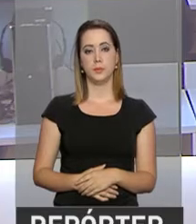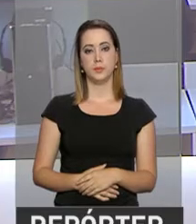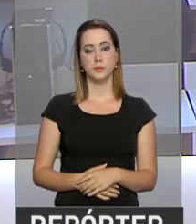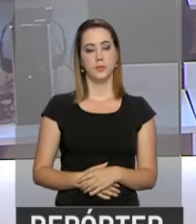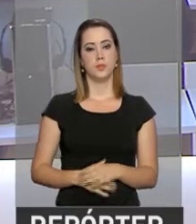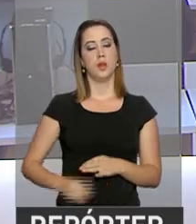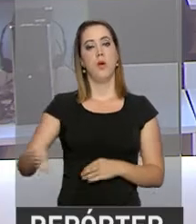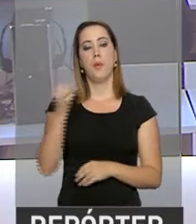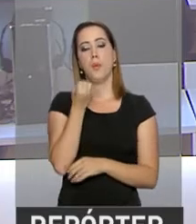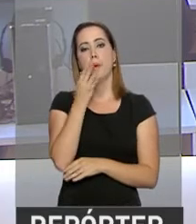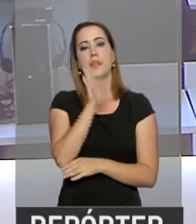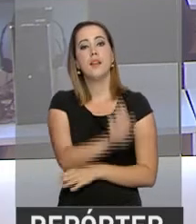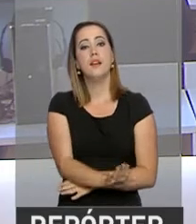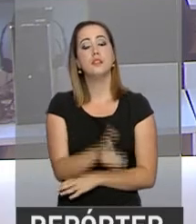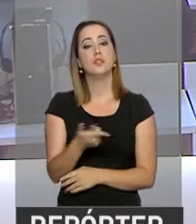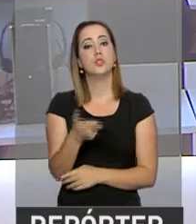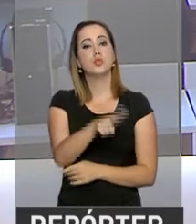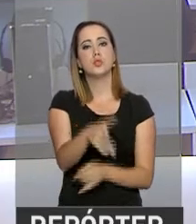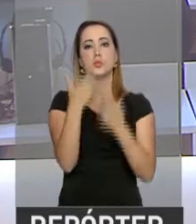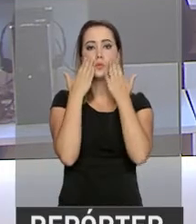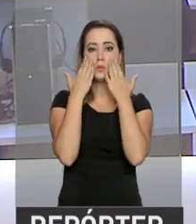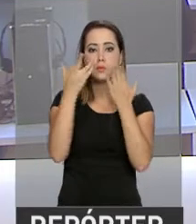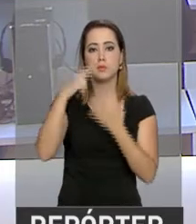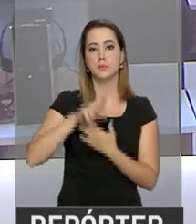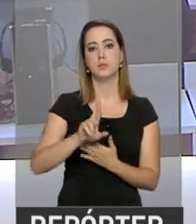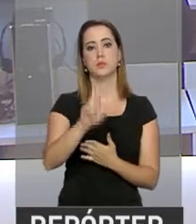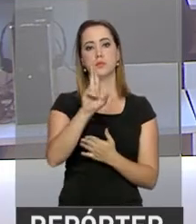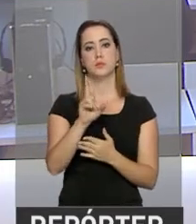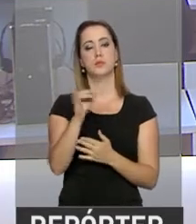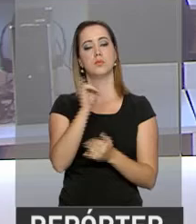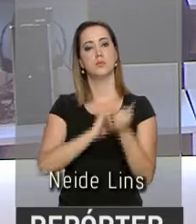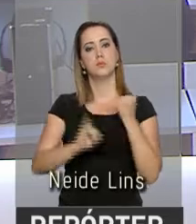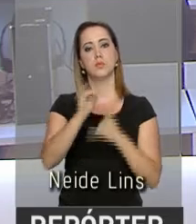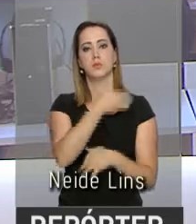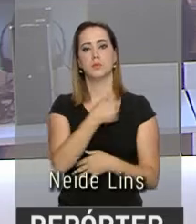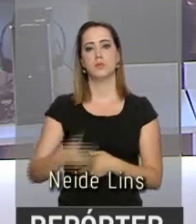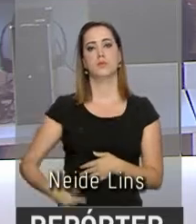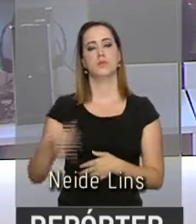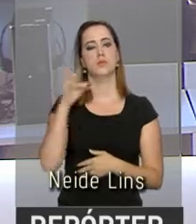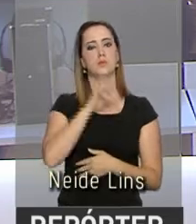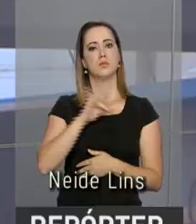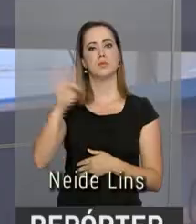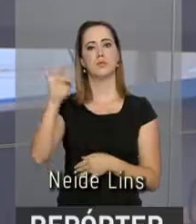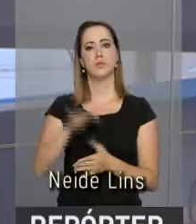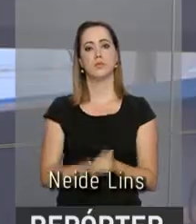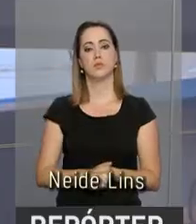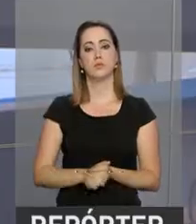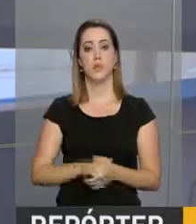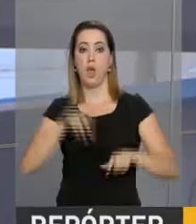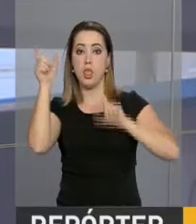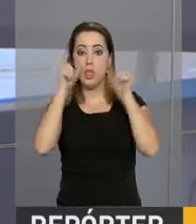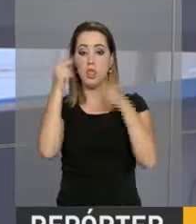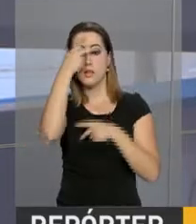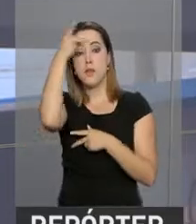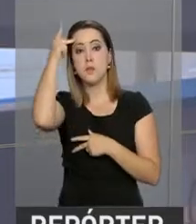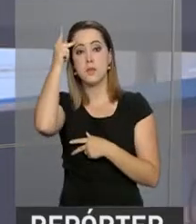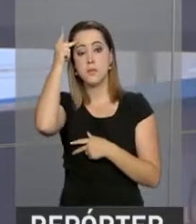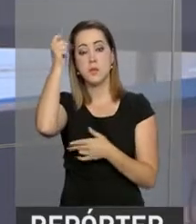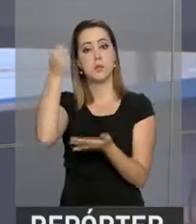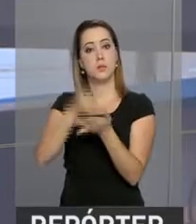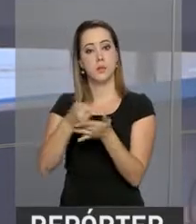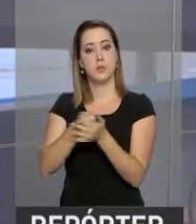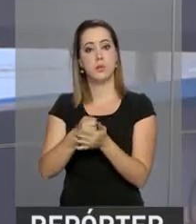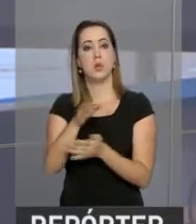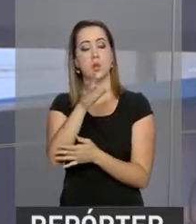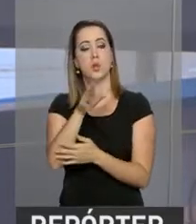olá boa tarde no ar mais uma edição do repórter nbr com as notícias do governo federal atenção contribuintes foi